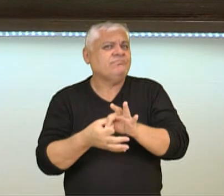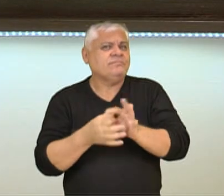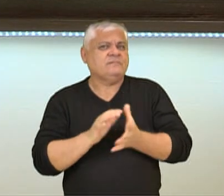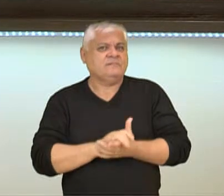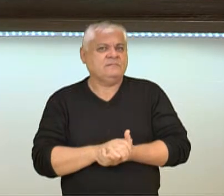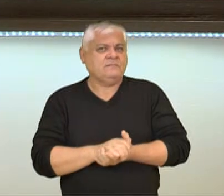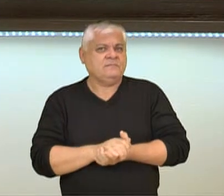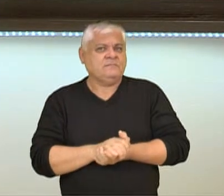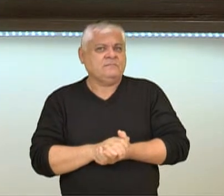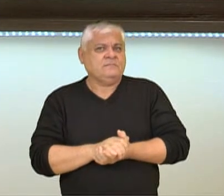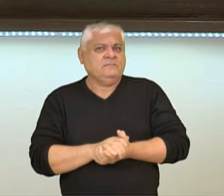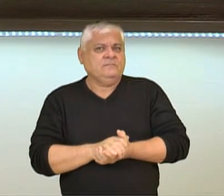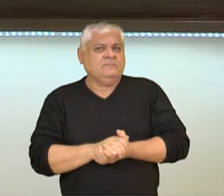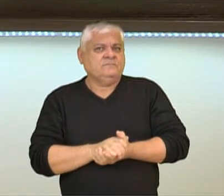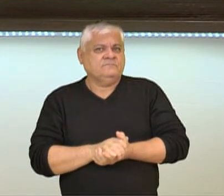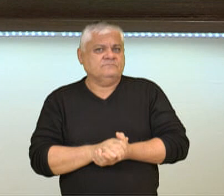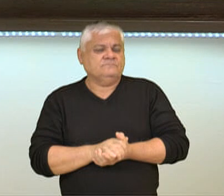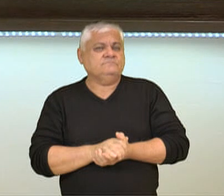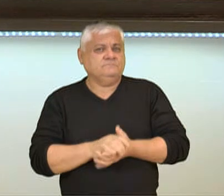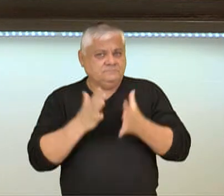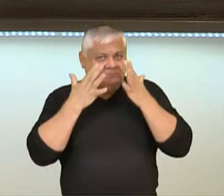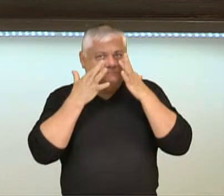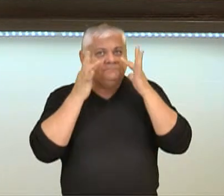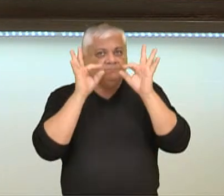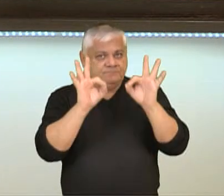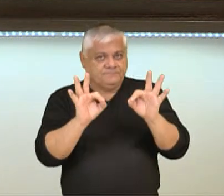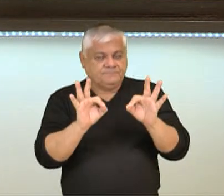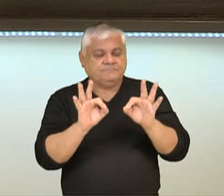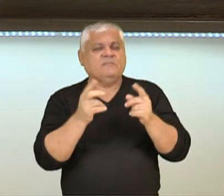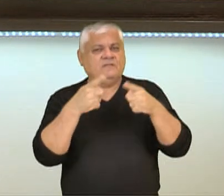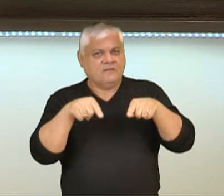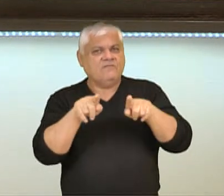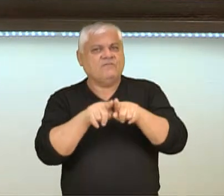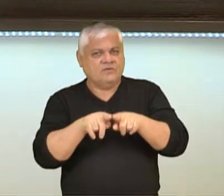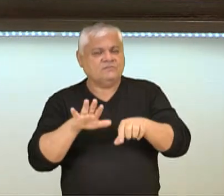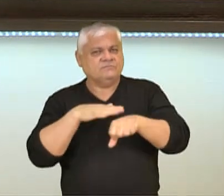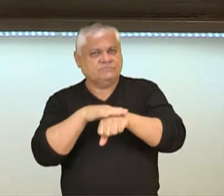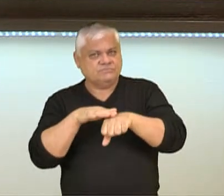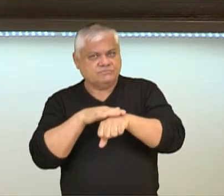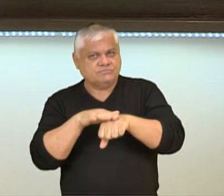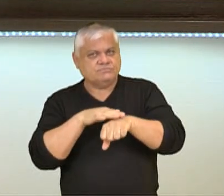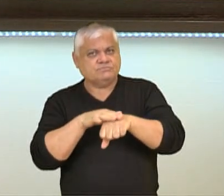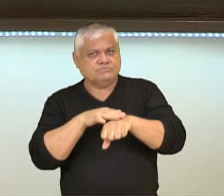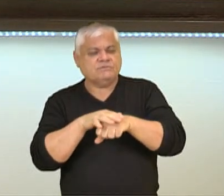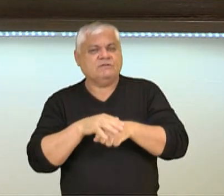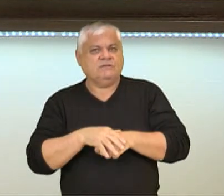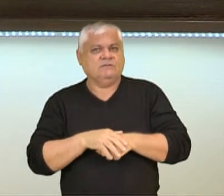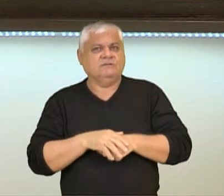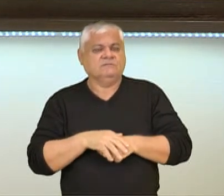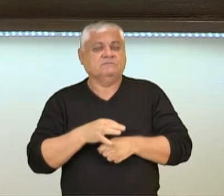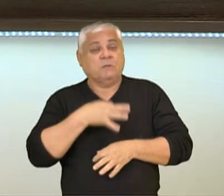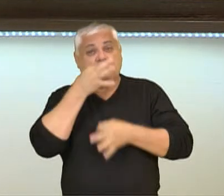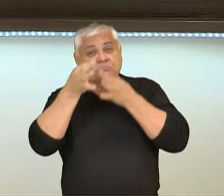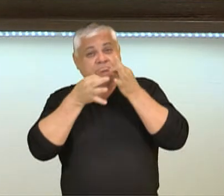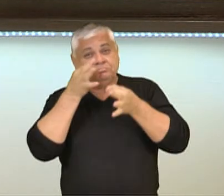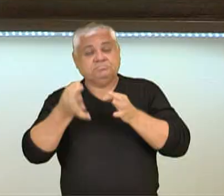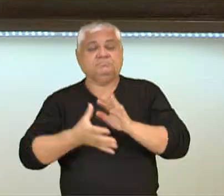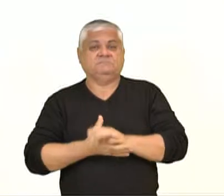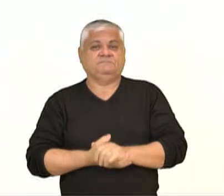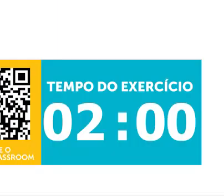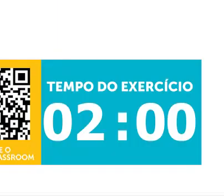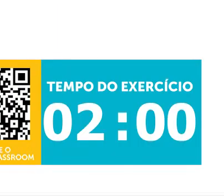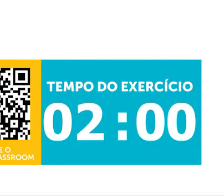introduz? Atentem aí a essa questão, eu já volto comentando com vocês a nossa hipótese de leitura.